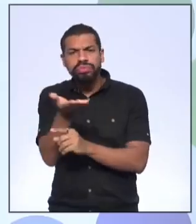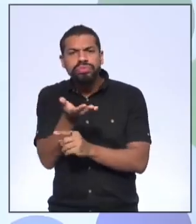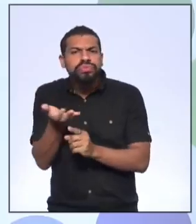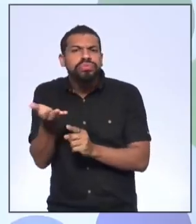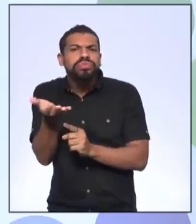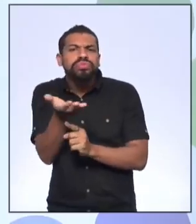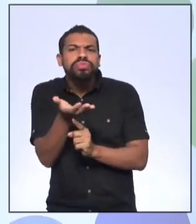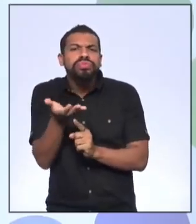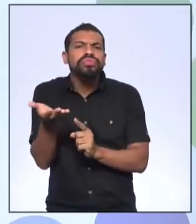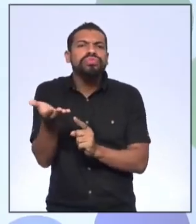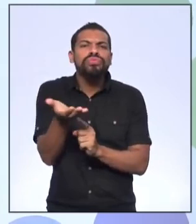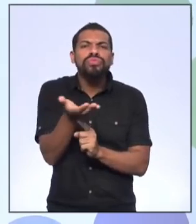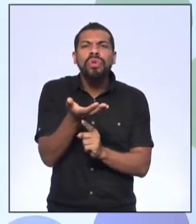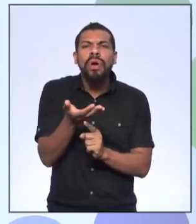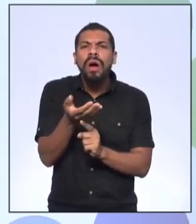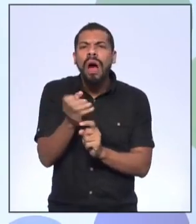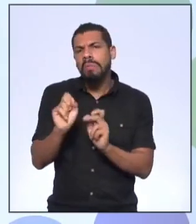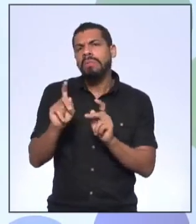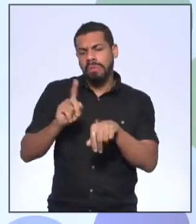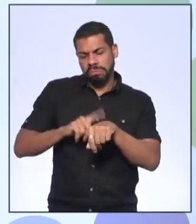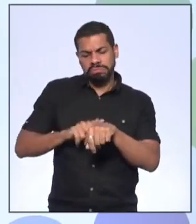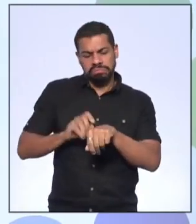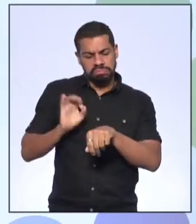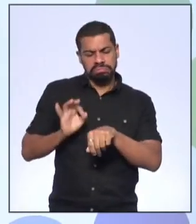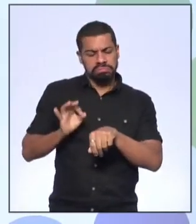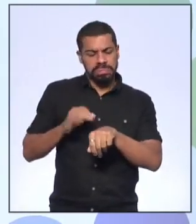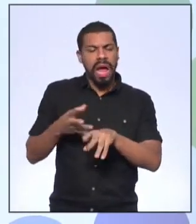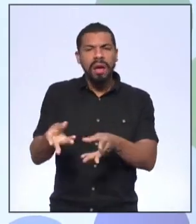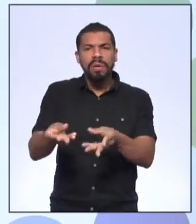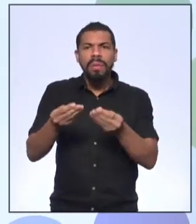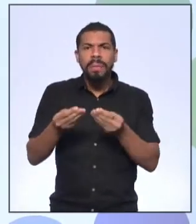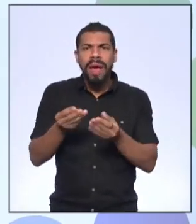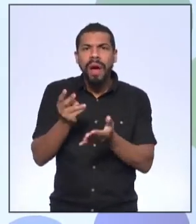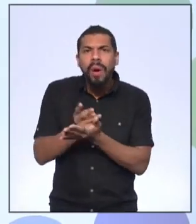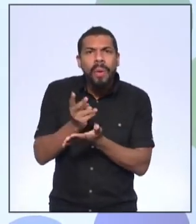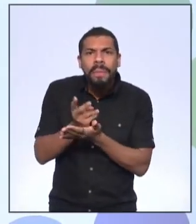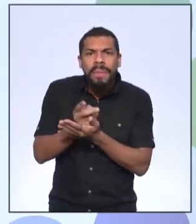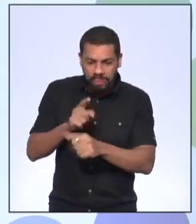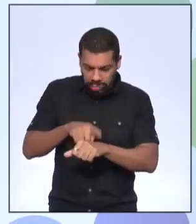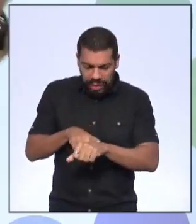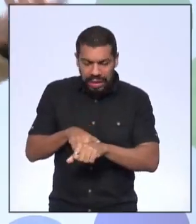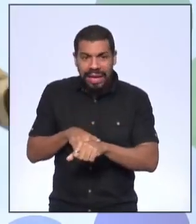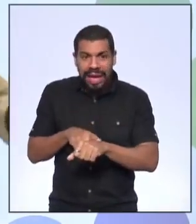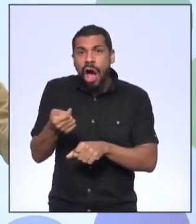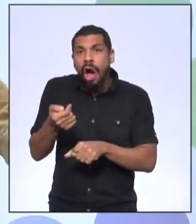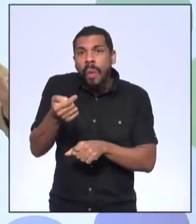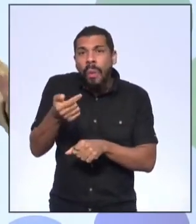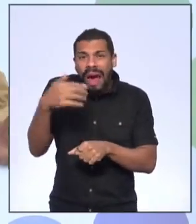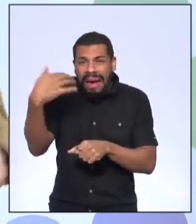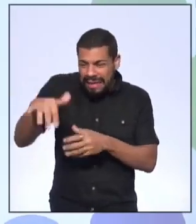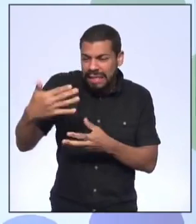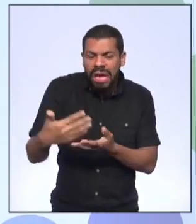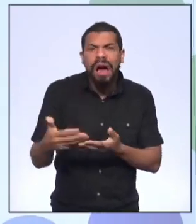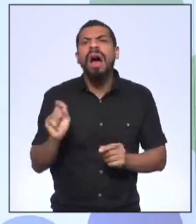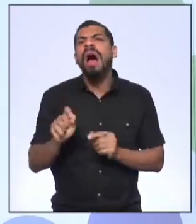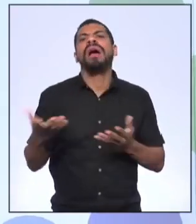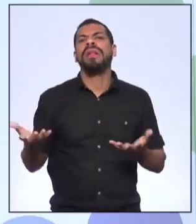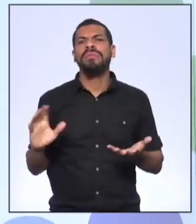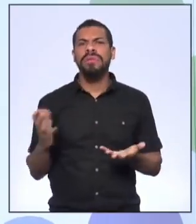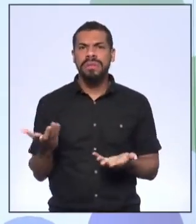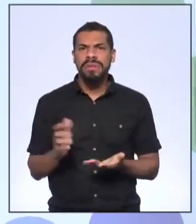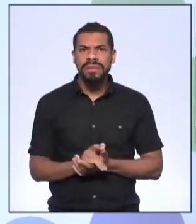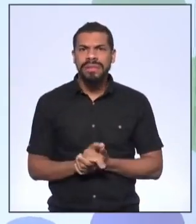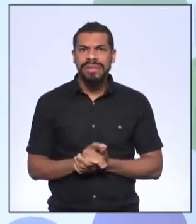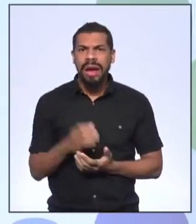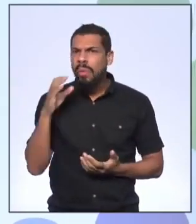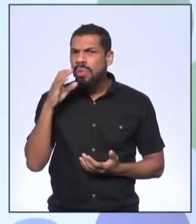tempo certinho lá, beleza, peguei. Aí eu fui esquentar a mesma comida com o mesmo tempo. Eu quase queimei minha mão. Falei, o que é isso aí? O que